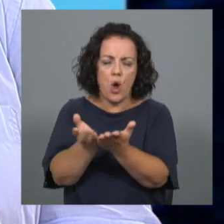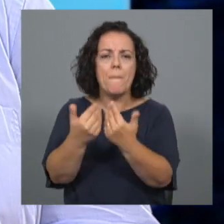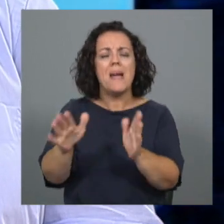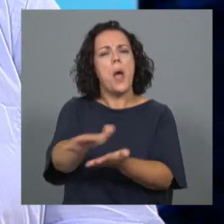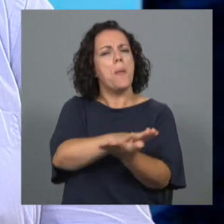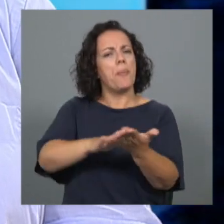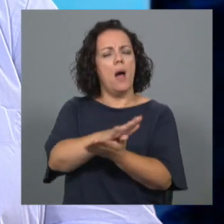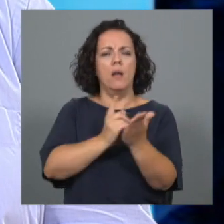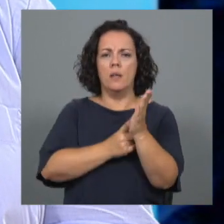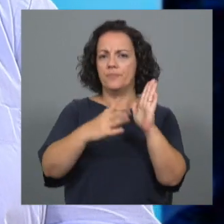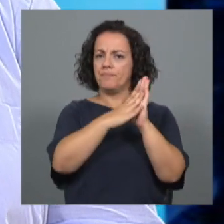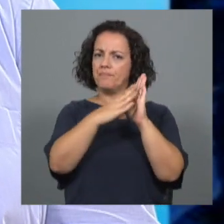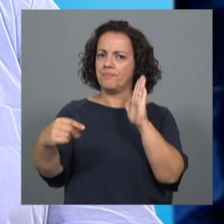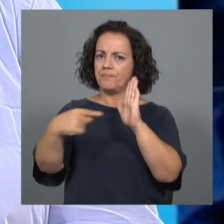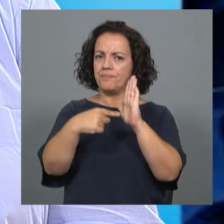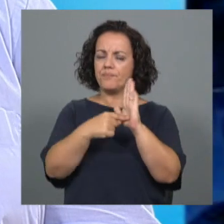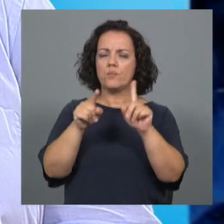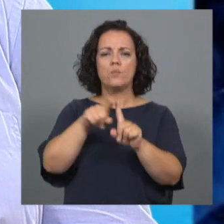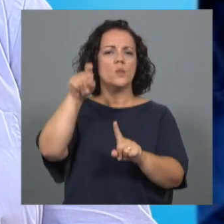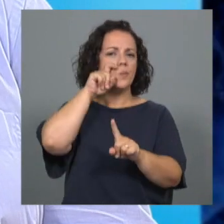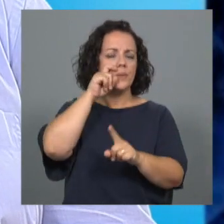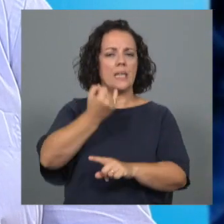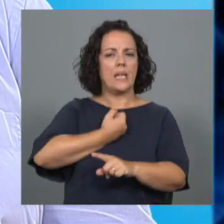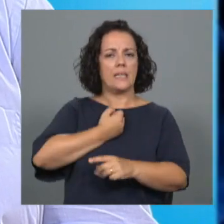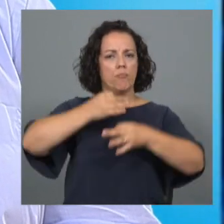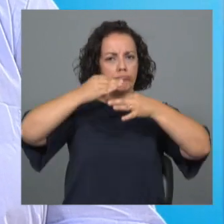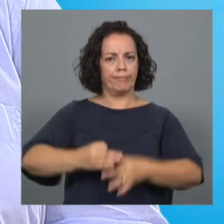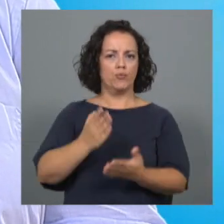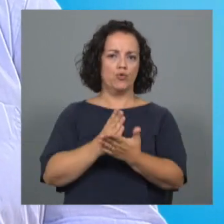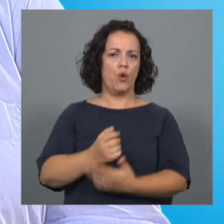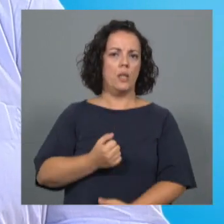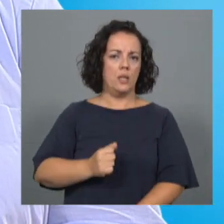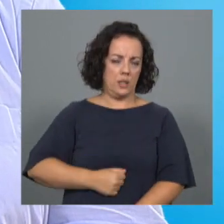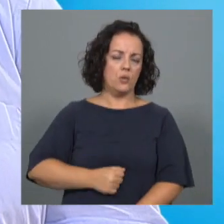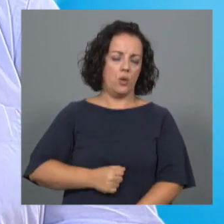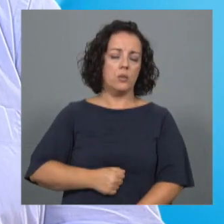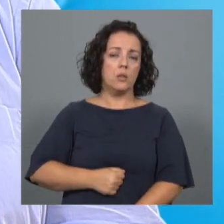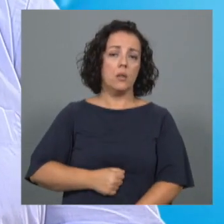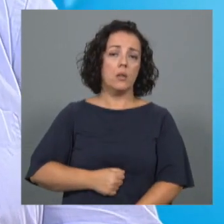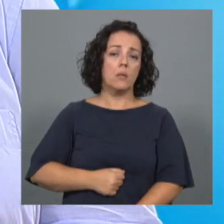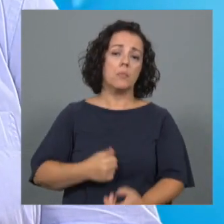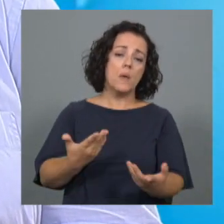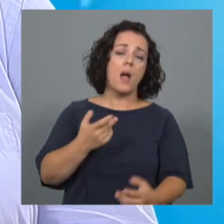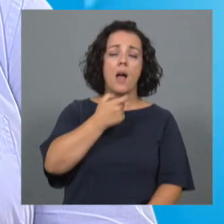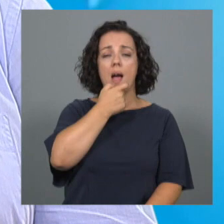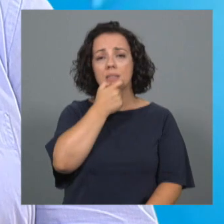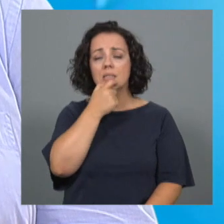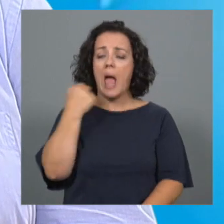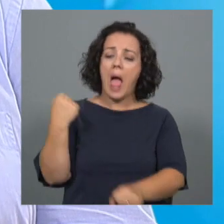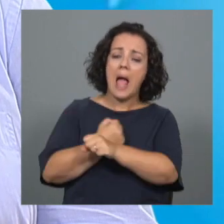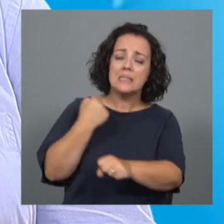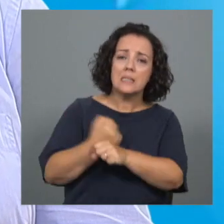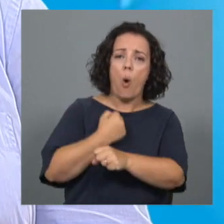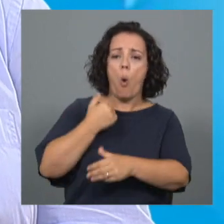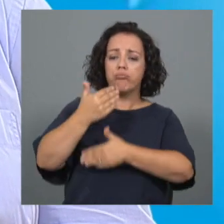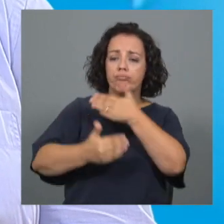essa, é a salvaguarda, o reforço, a afirmação da identidade da escola católica. E isso passa por uma série de ações que se vão sendo dinamizadas ao